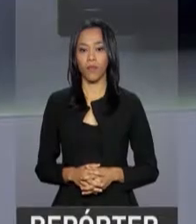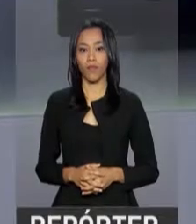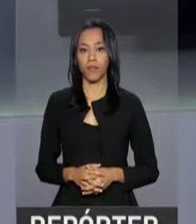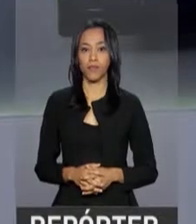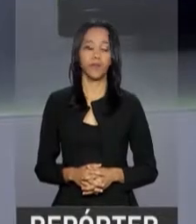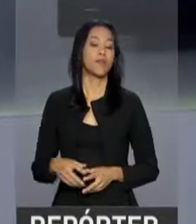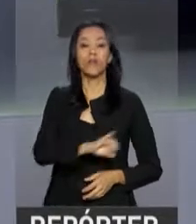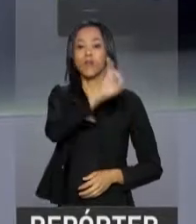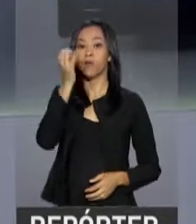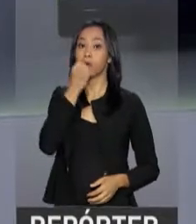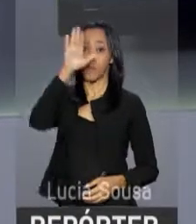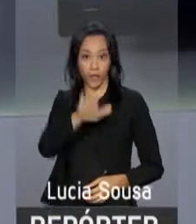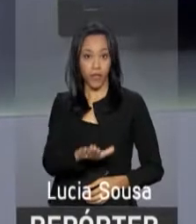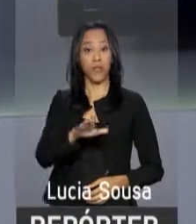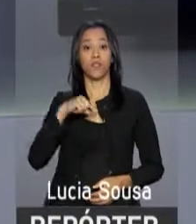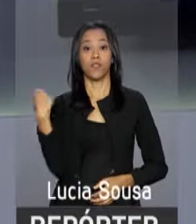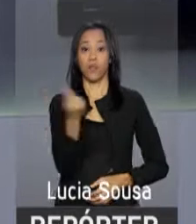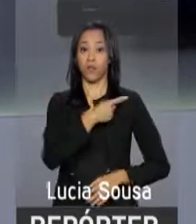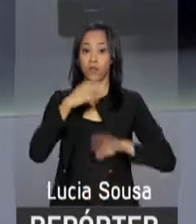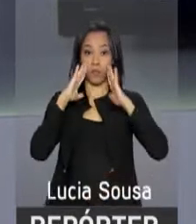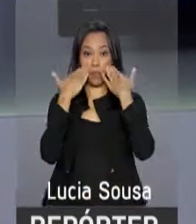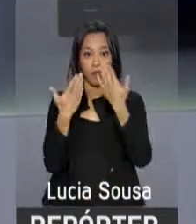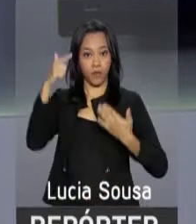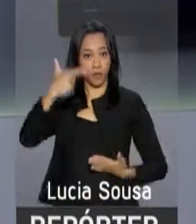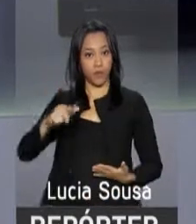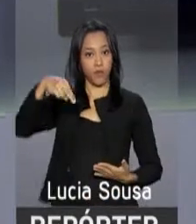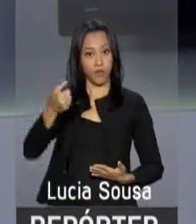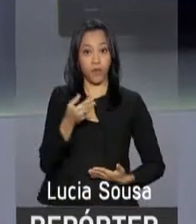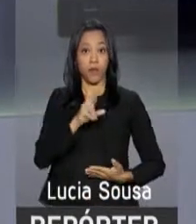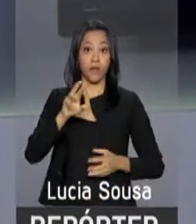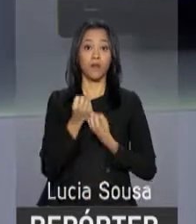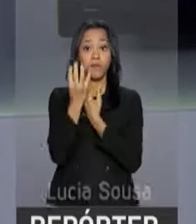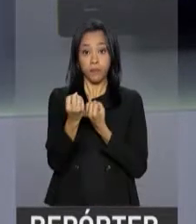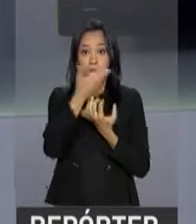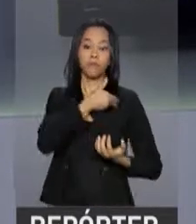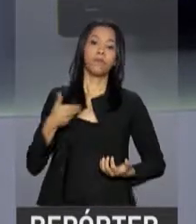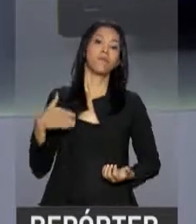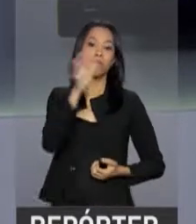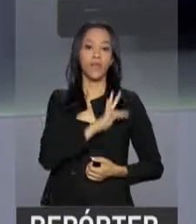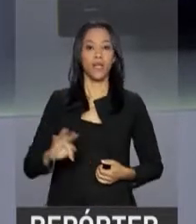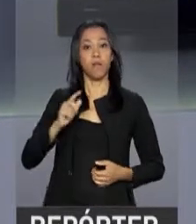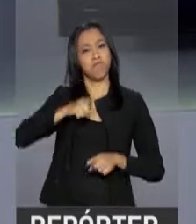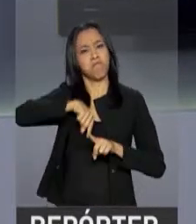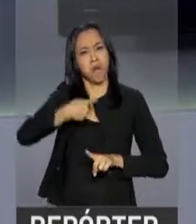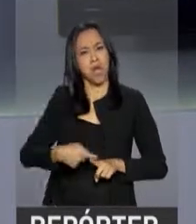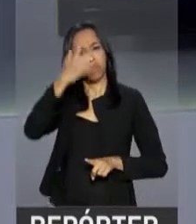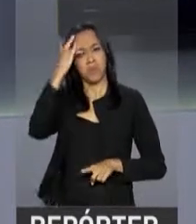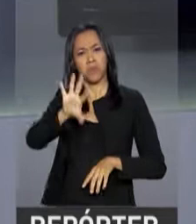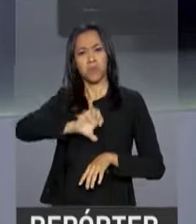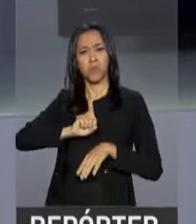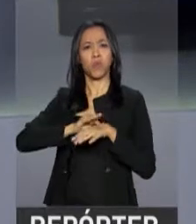olá boa tarde voltamos com repórter nbr as notícias do governo federal mais pacientes com a doença falciforme